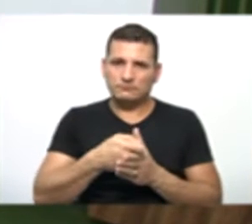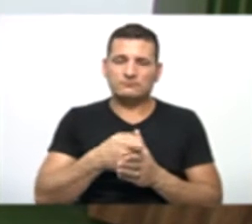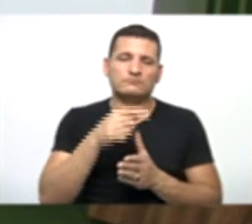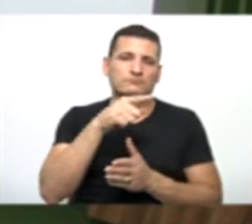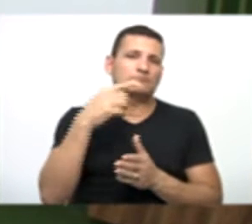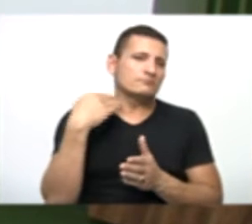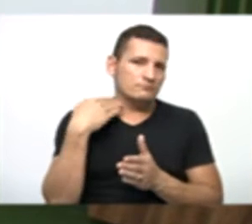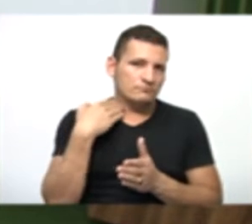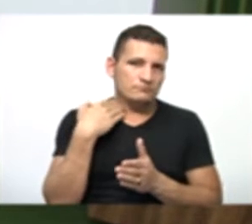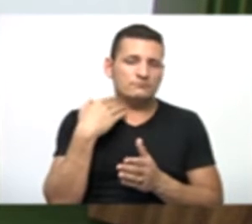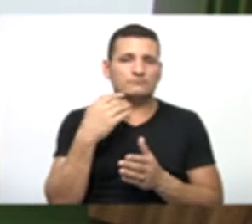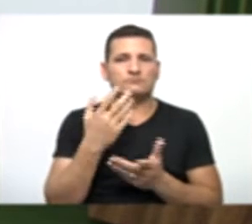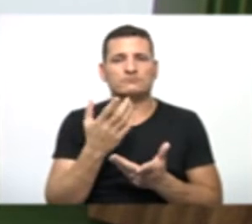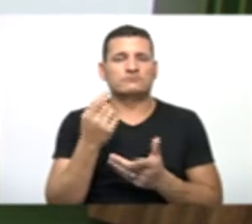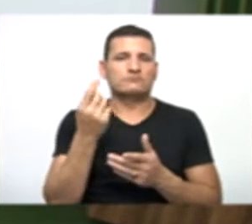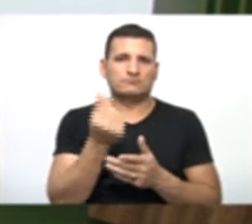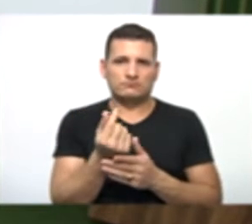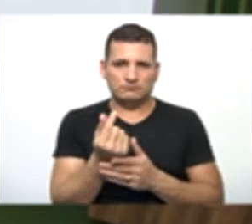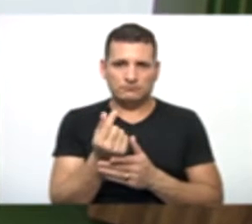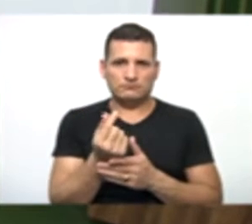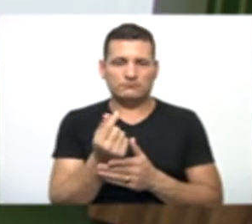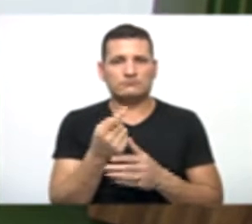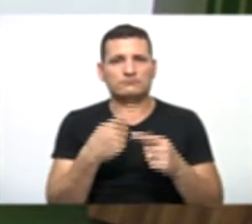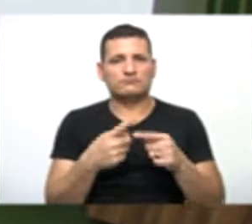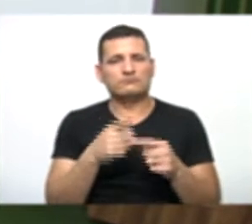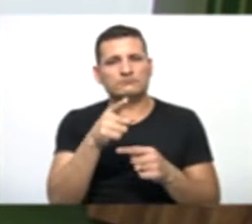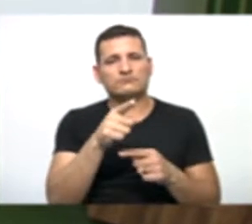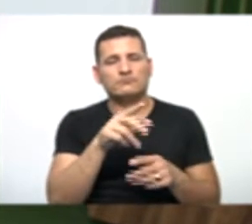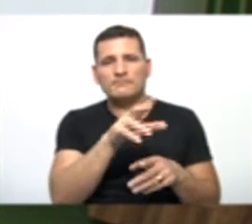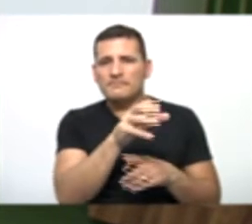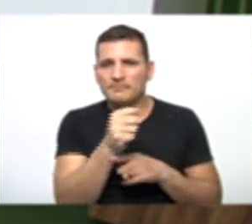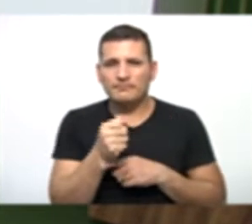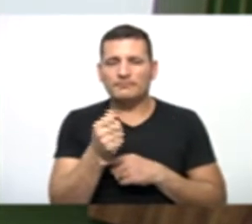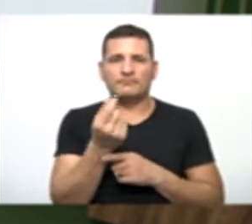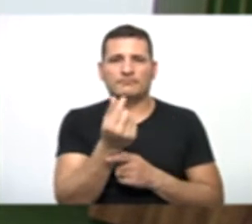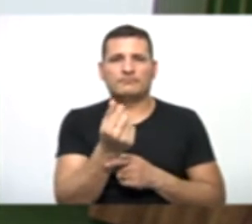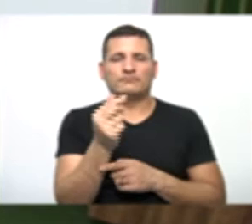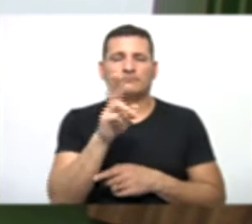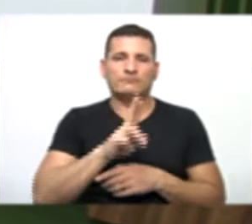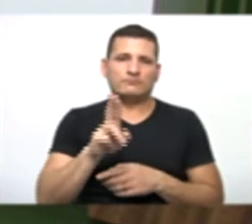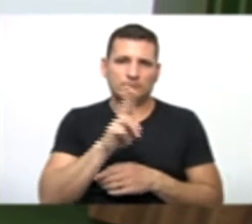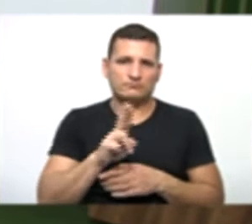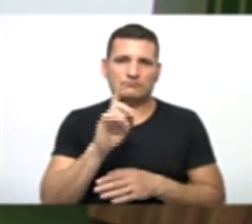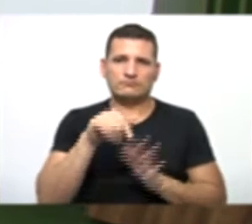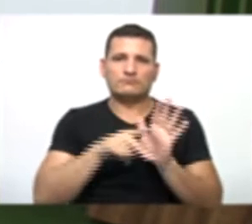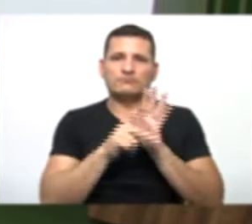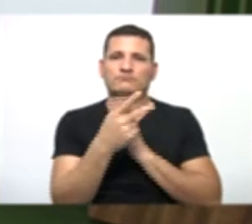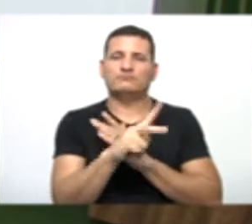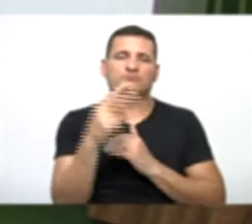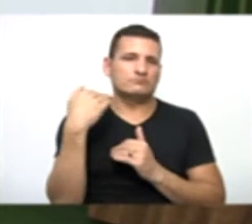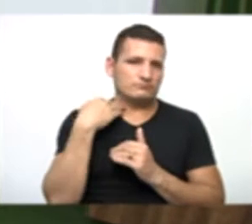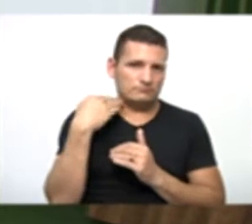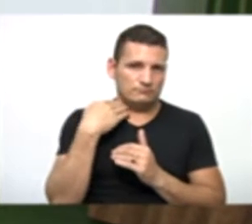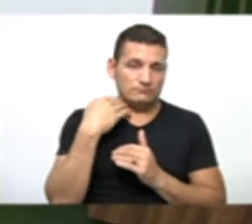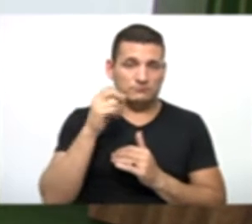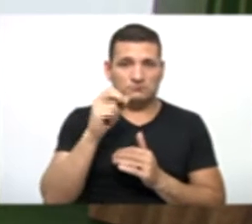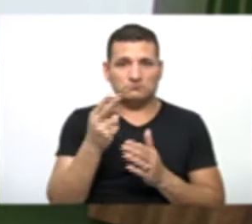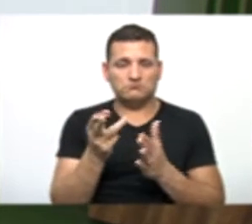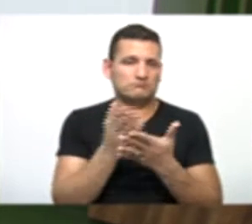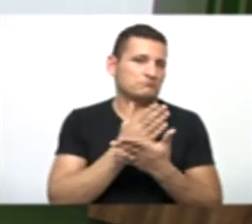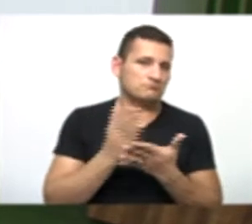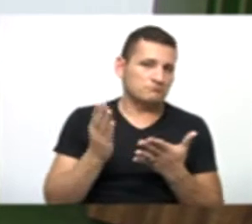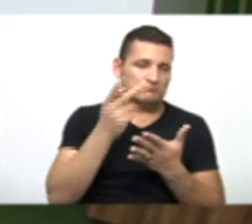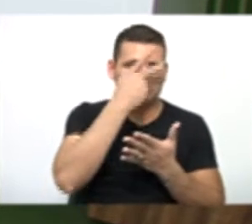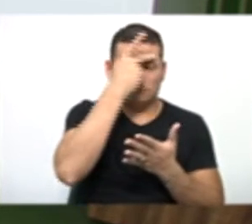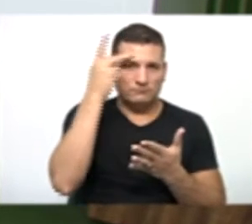banco, ao emprestador, um dinheiro por você estar utilizando aquele capital que é, por exemplo, do banco ou de alguma pessoa em si. Às vezes